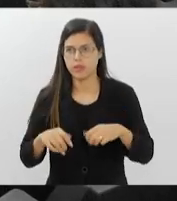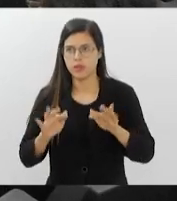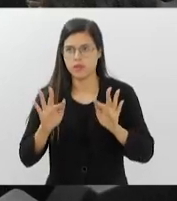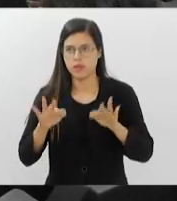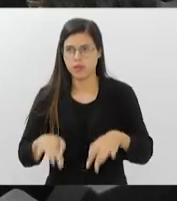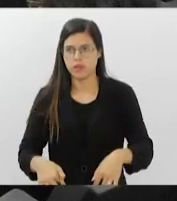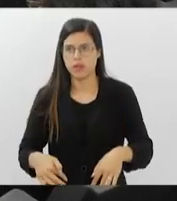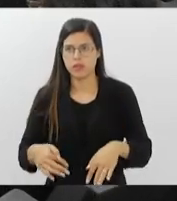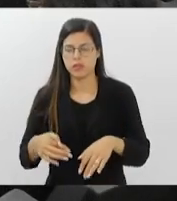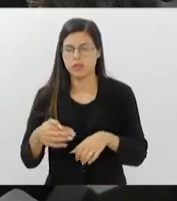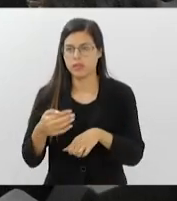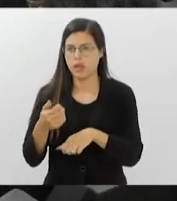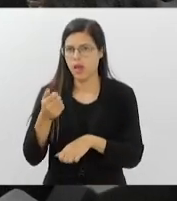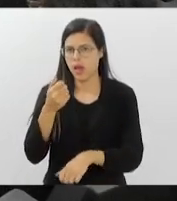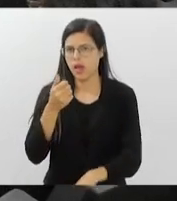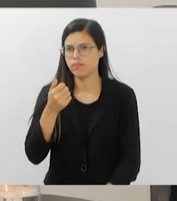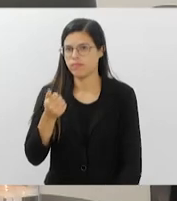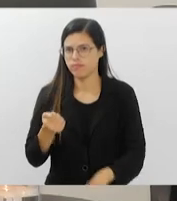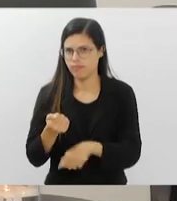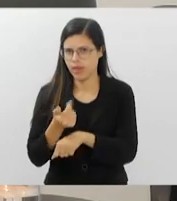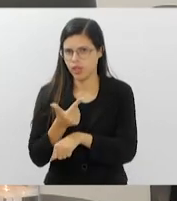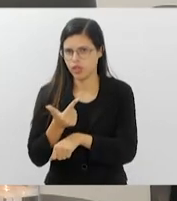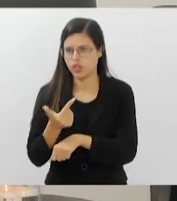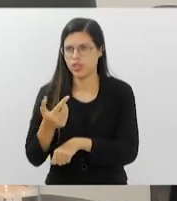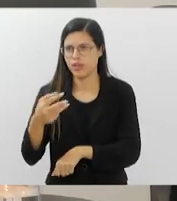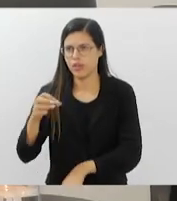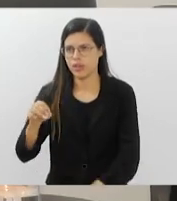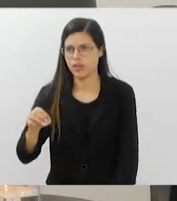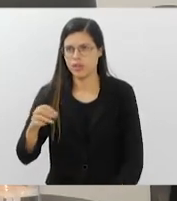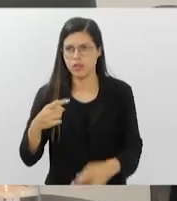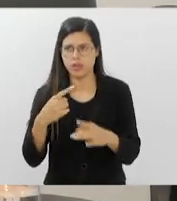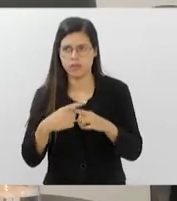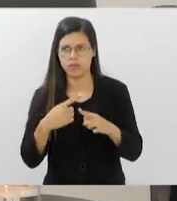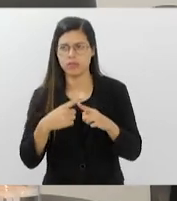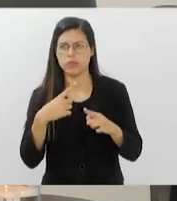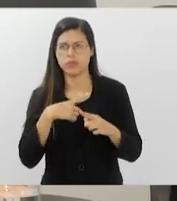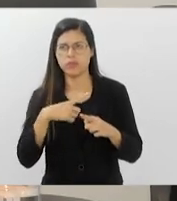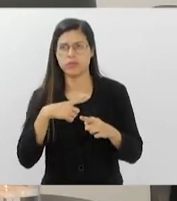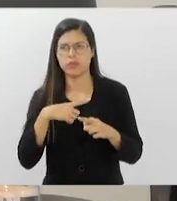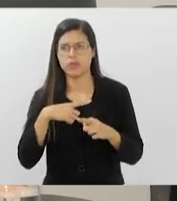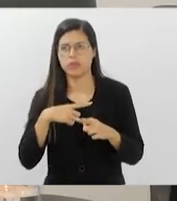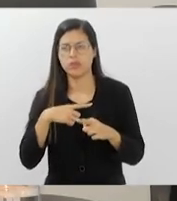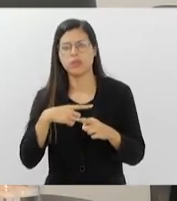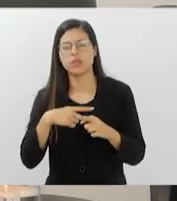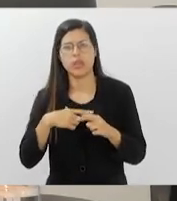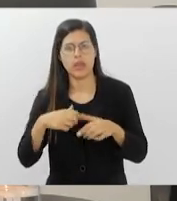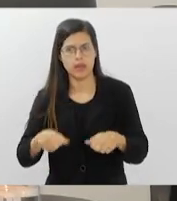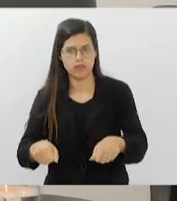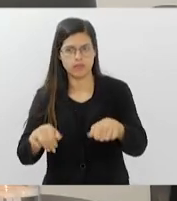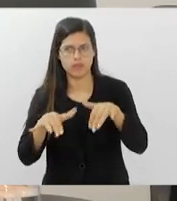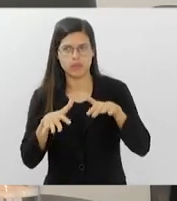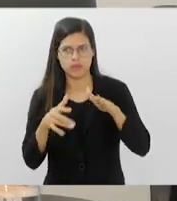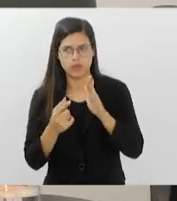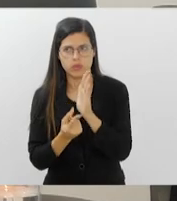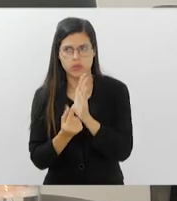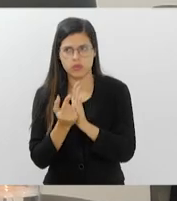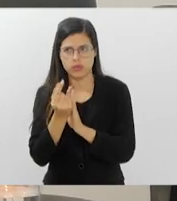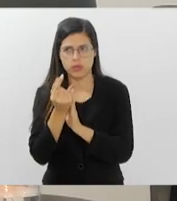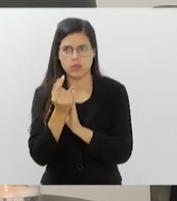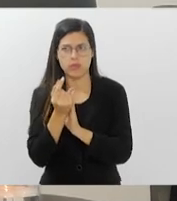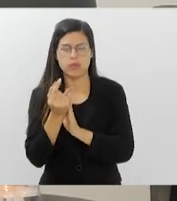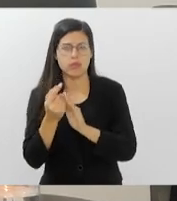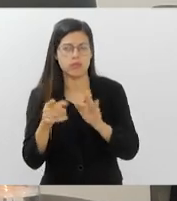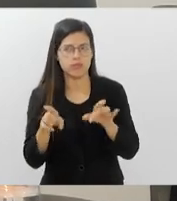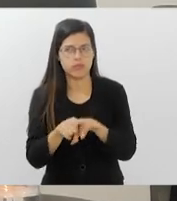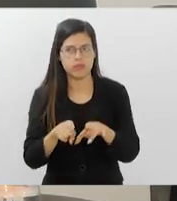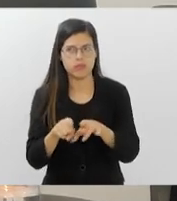12 30 por conta dessas duas audiências não só do orçamento que todos estamos convocados como